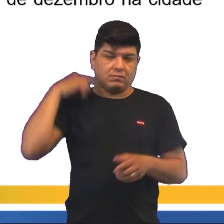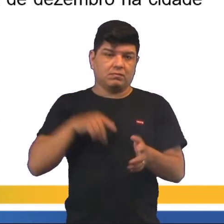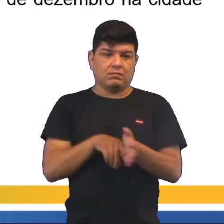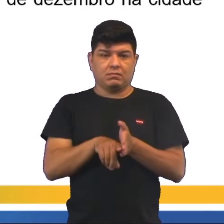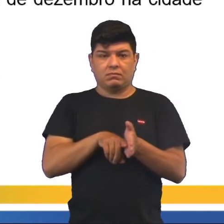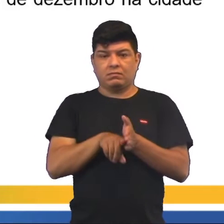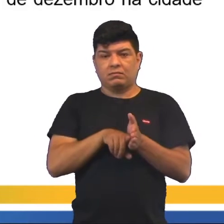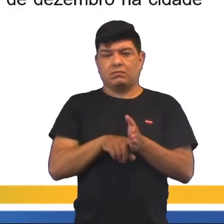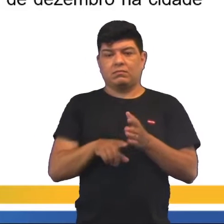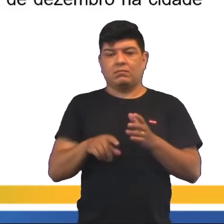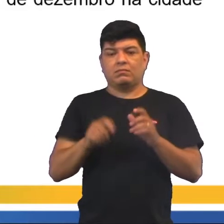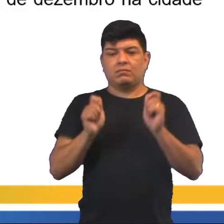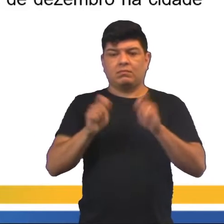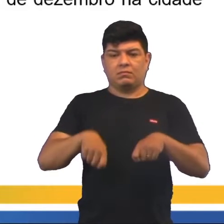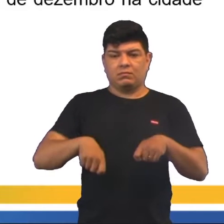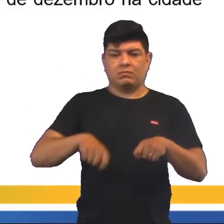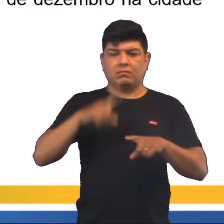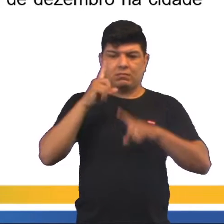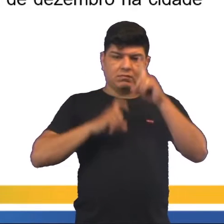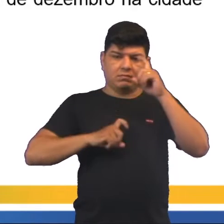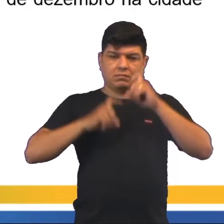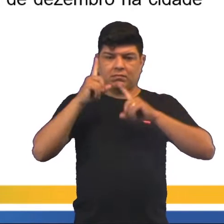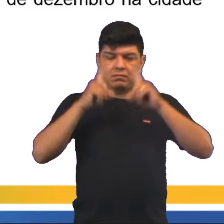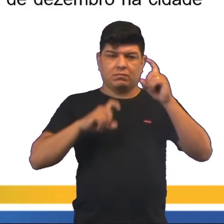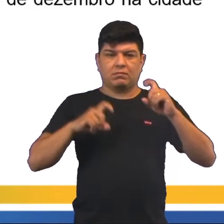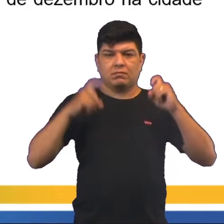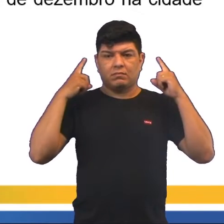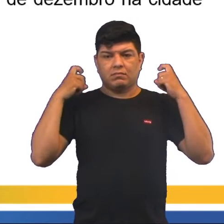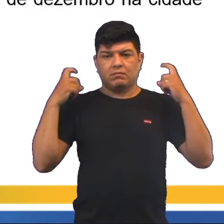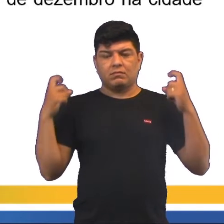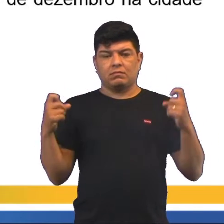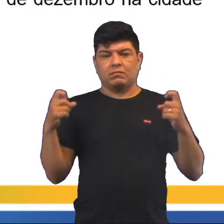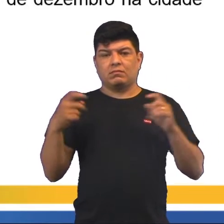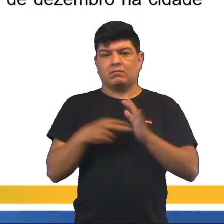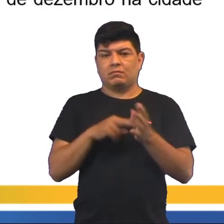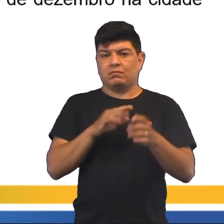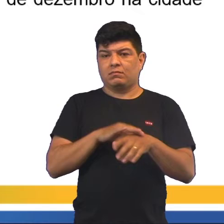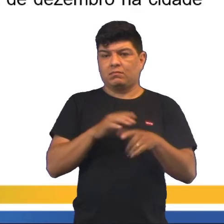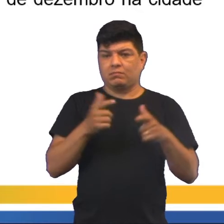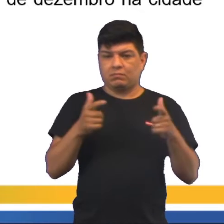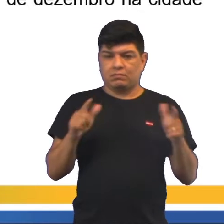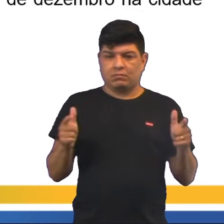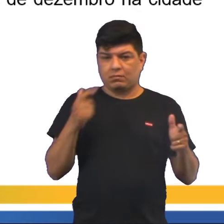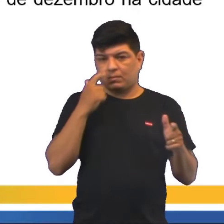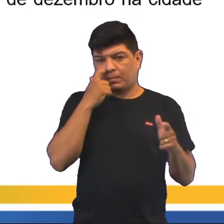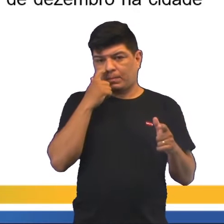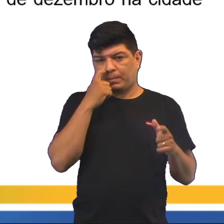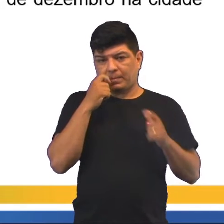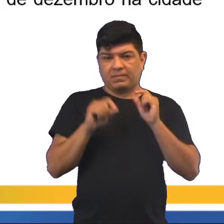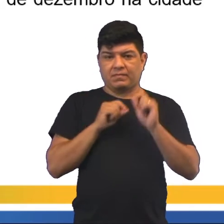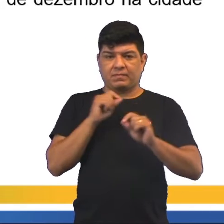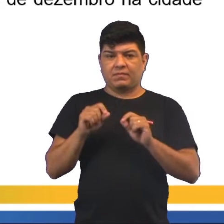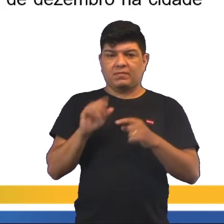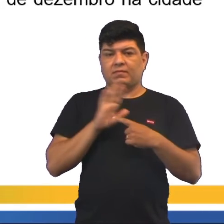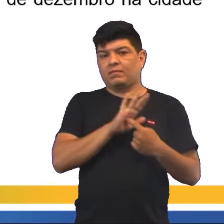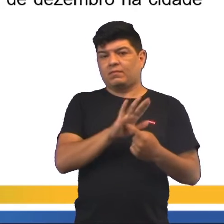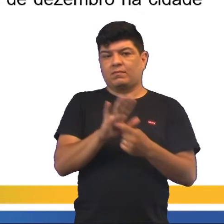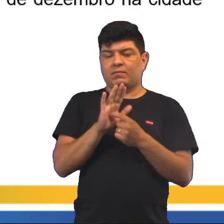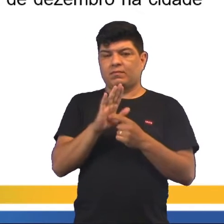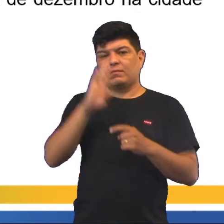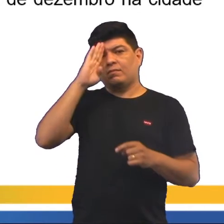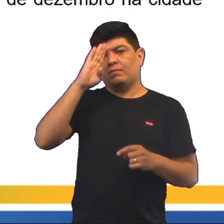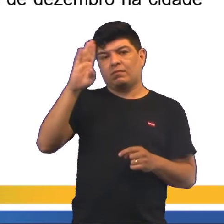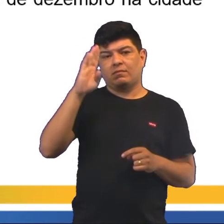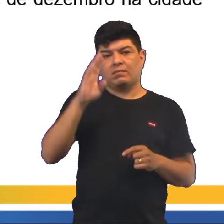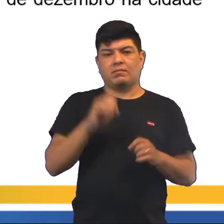sobre as possibilidades expressivas do som em seu sentido mais amplo, tomando como referência essencial